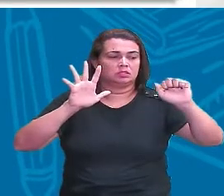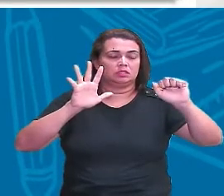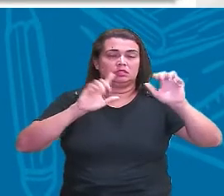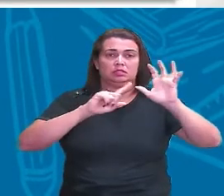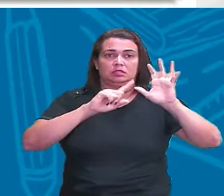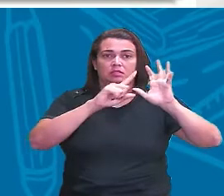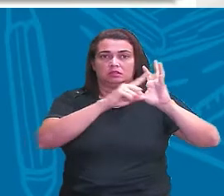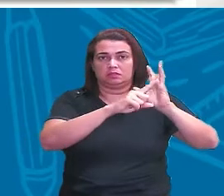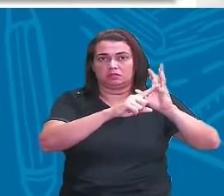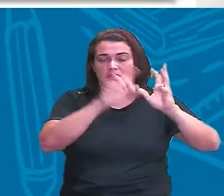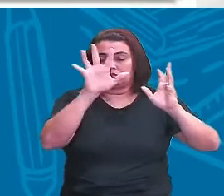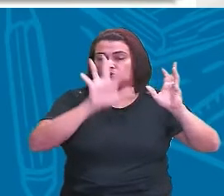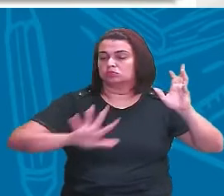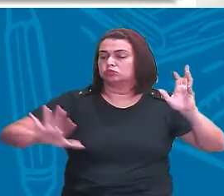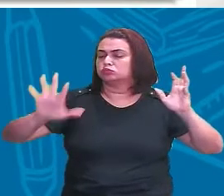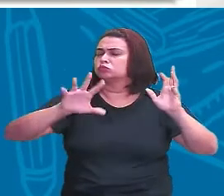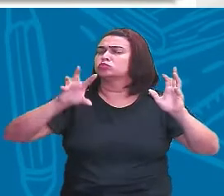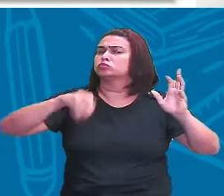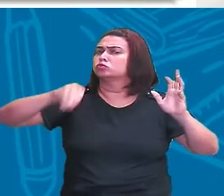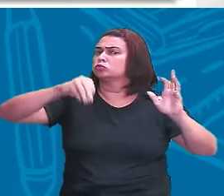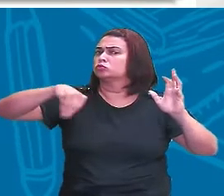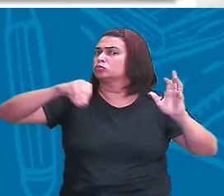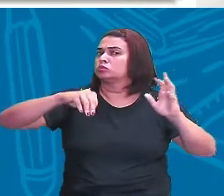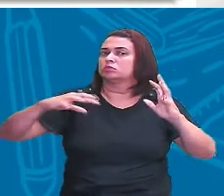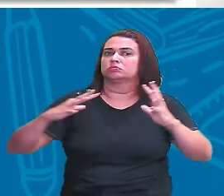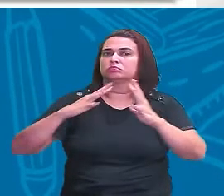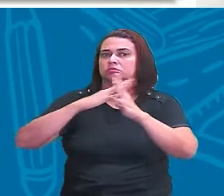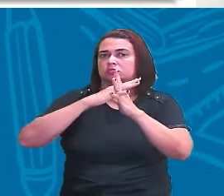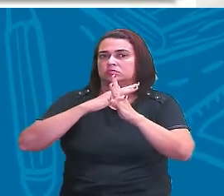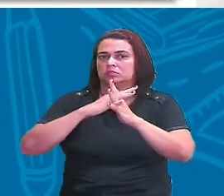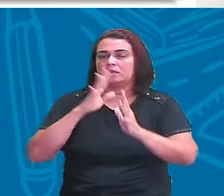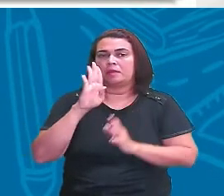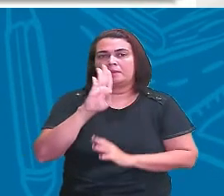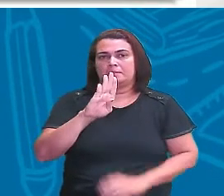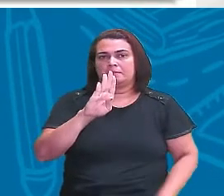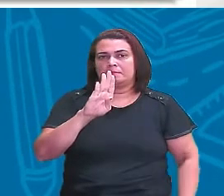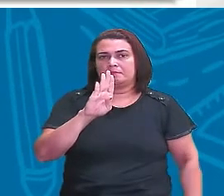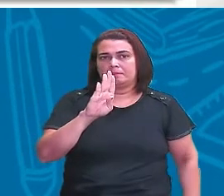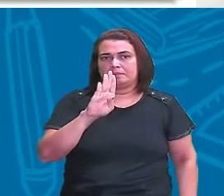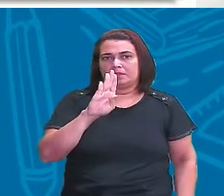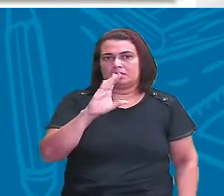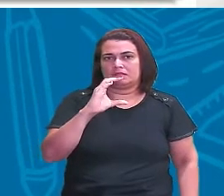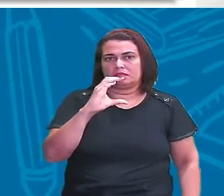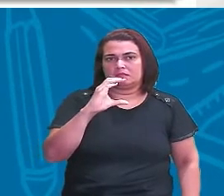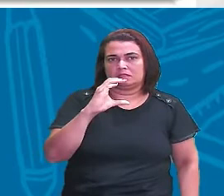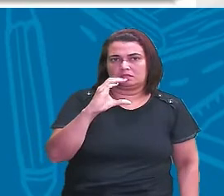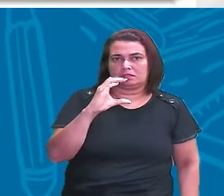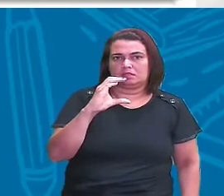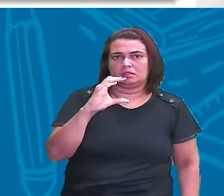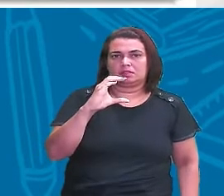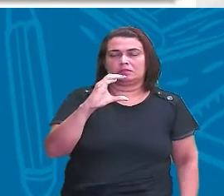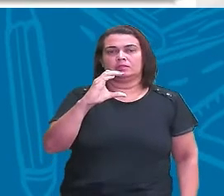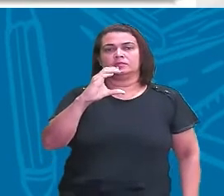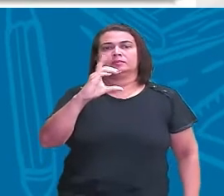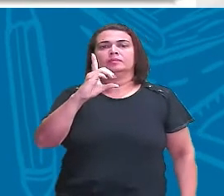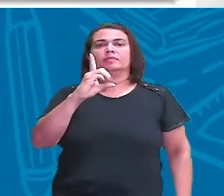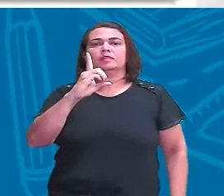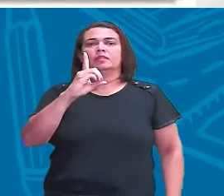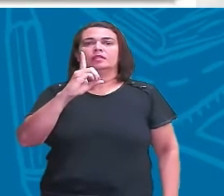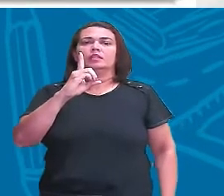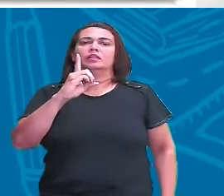são chamadas de consoantes. Temos o B, o C, o